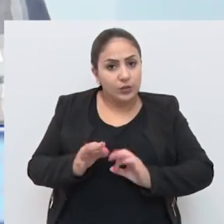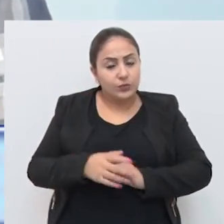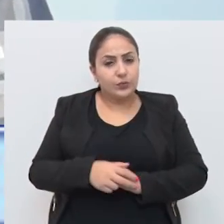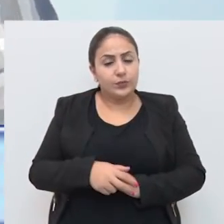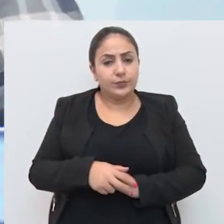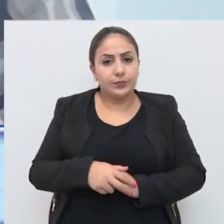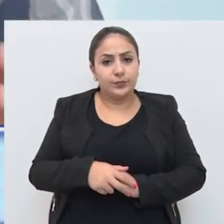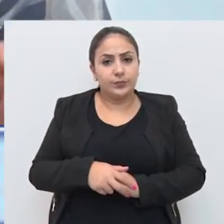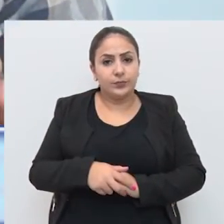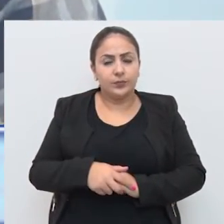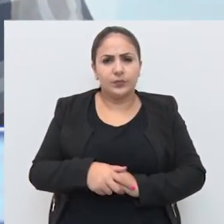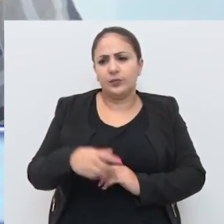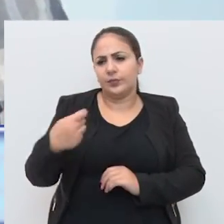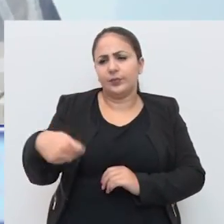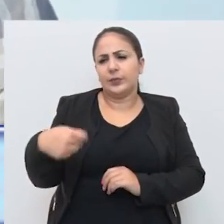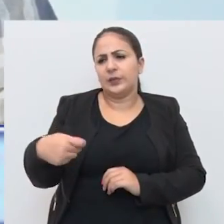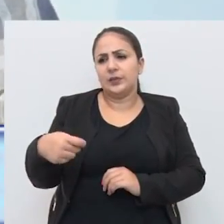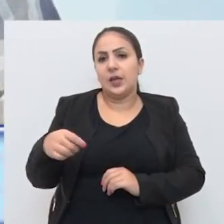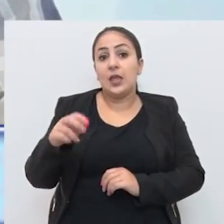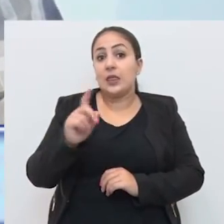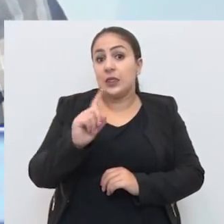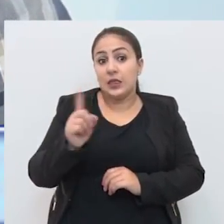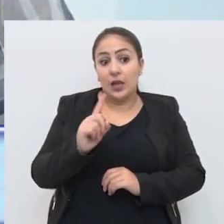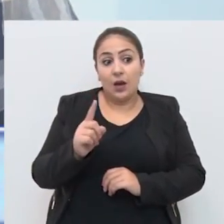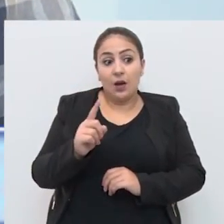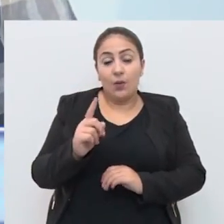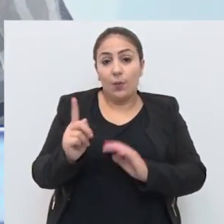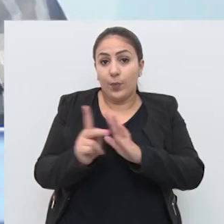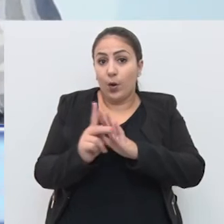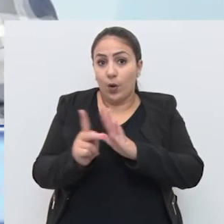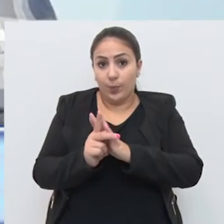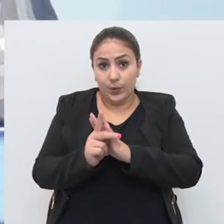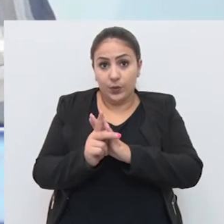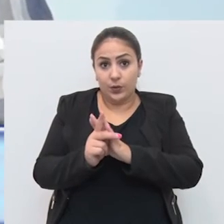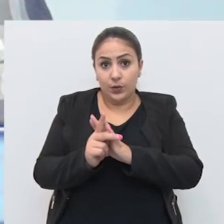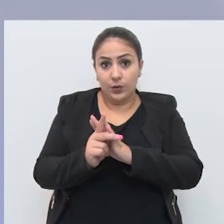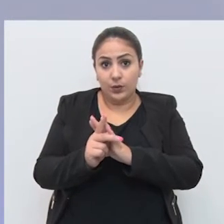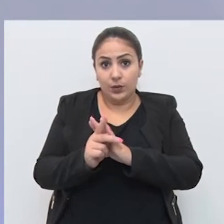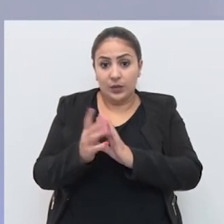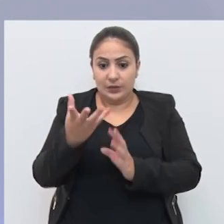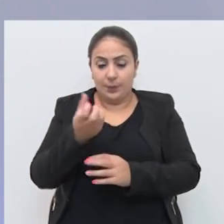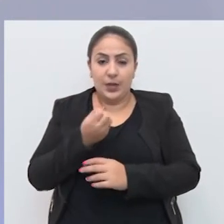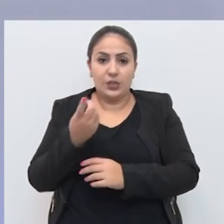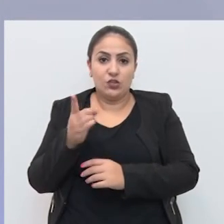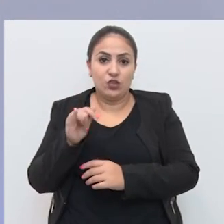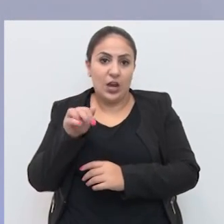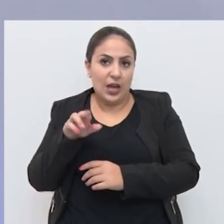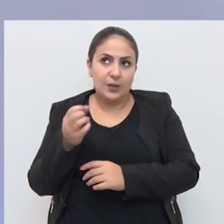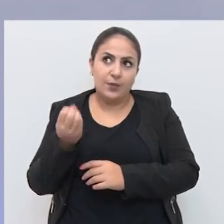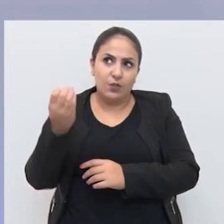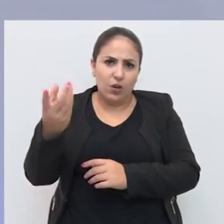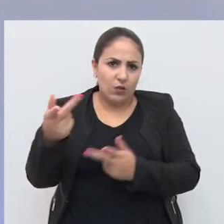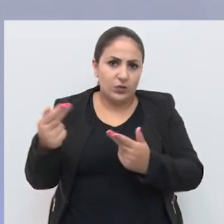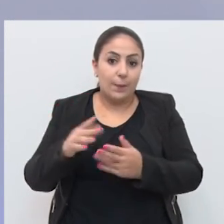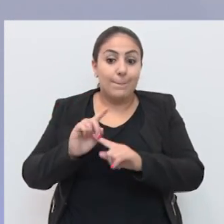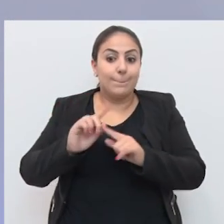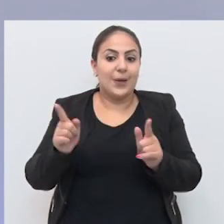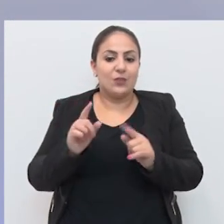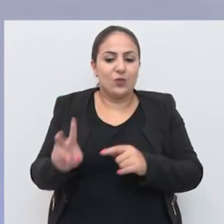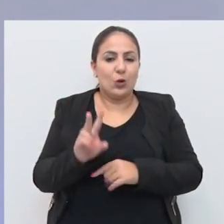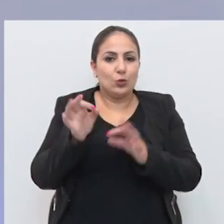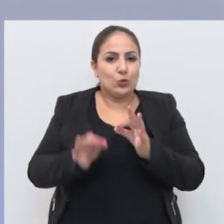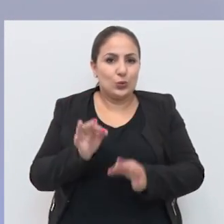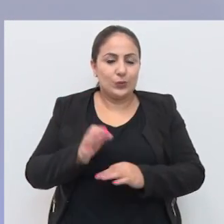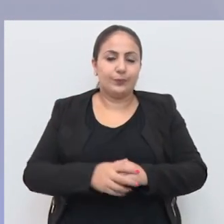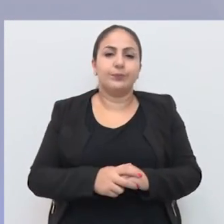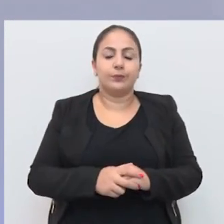projeto. Não precisa ficar sem diária, mas fique com uma diária mais justa. O projeto de revitalização do Parque da